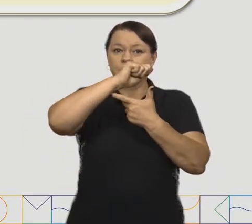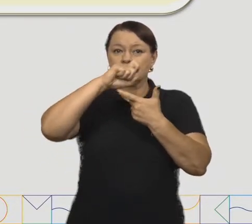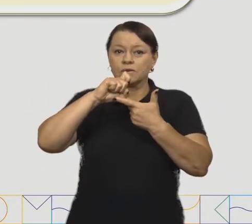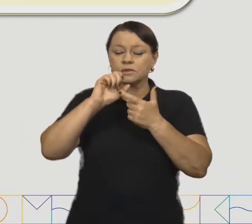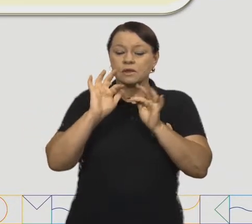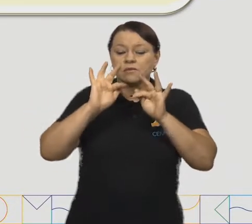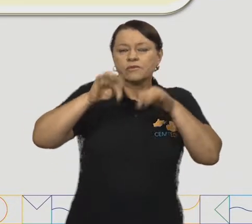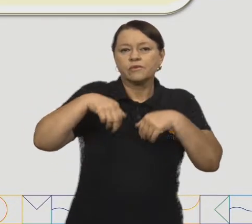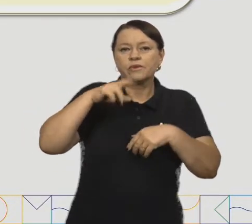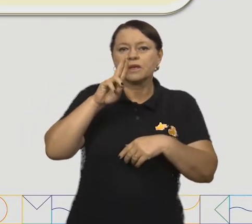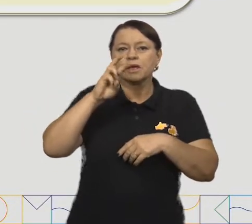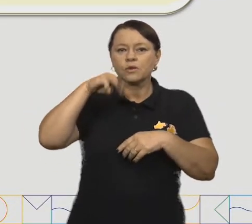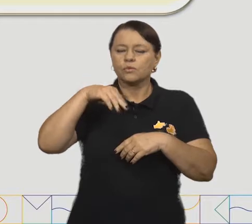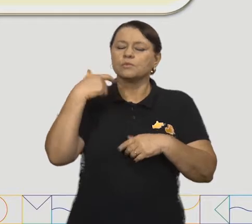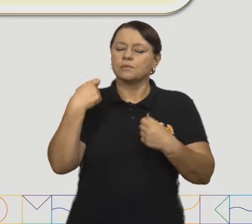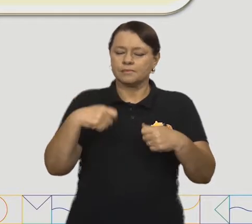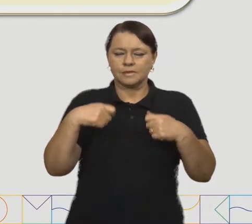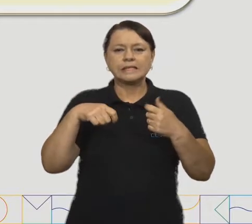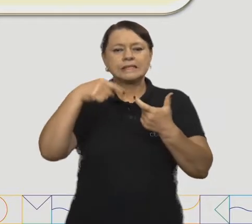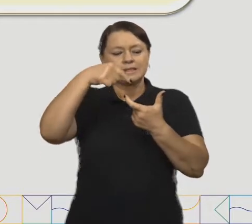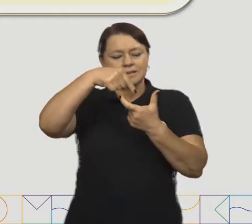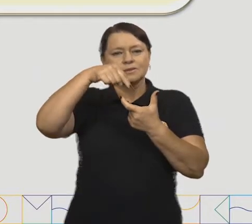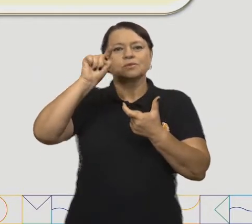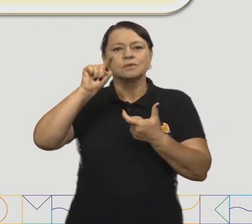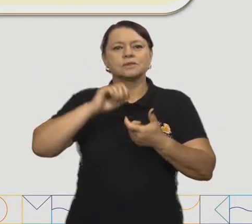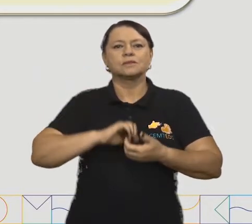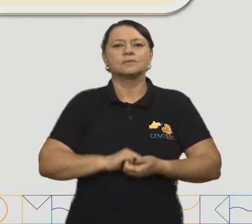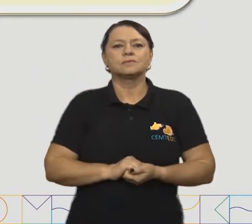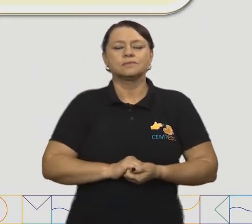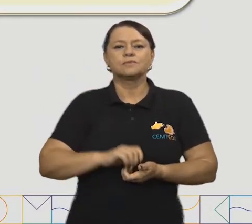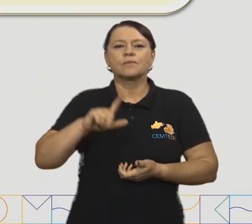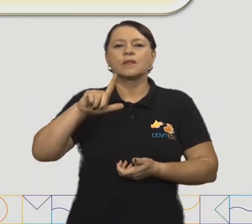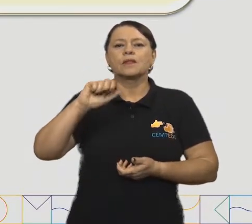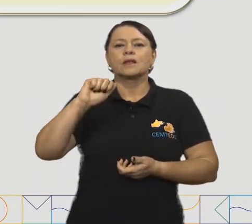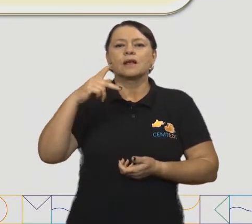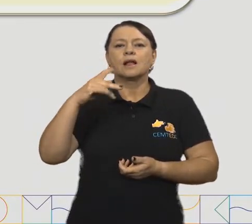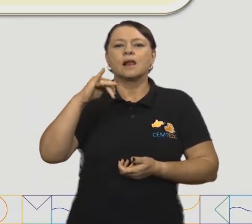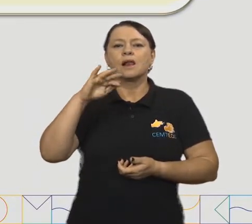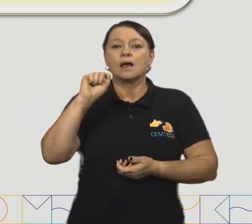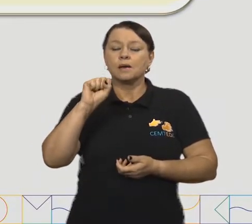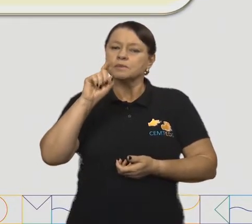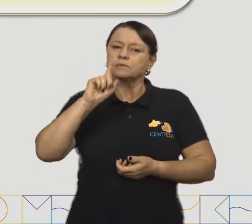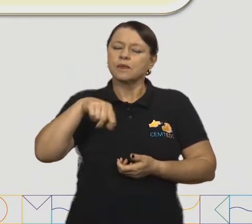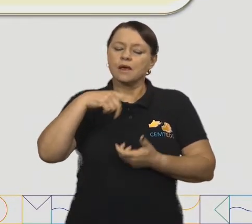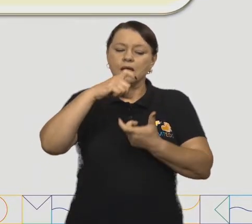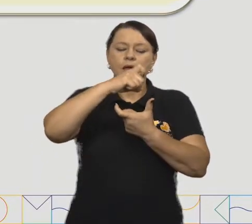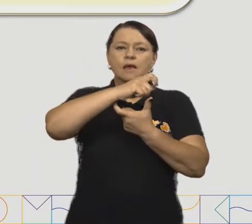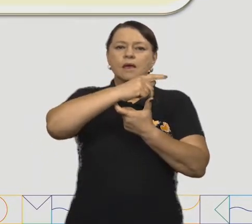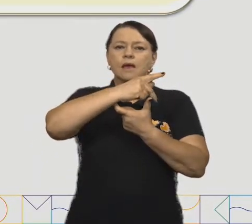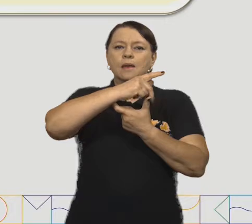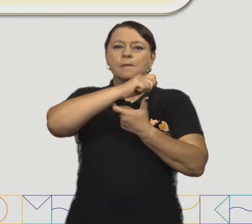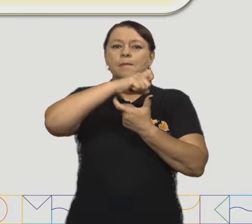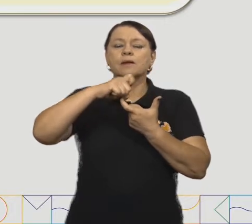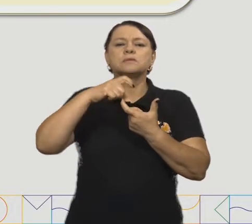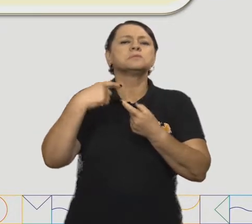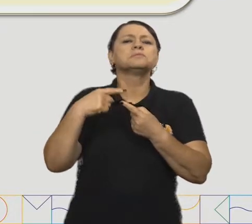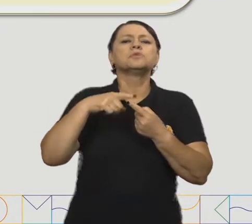uns, on, uns, on e nus. Us, i,